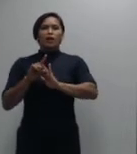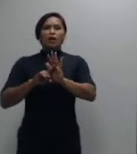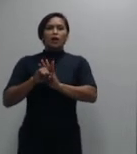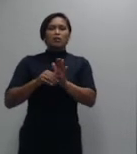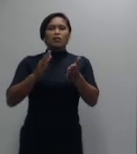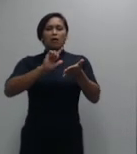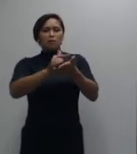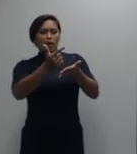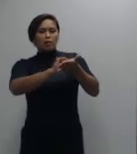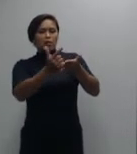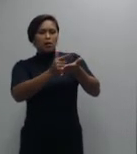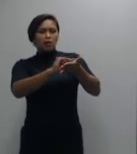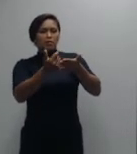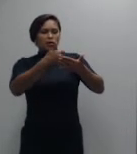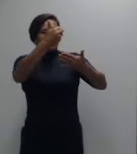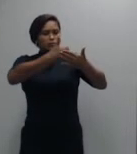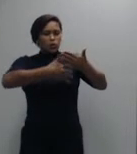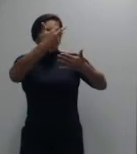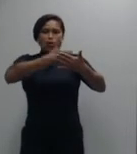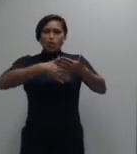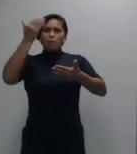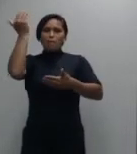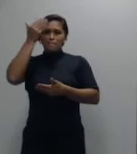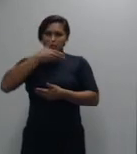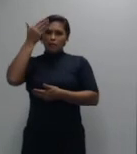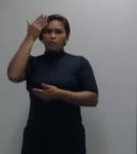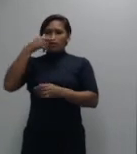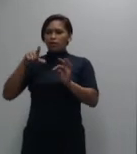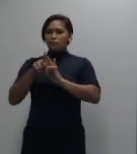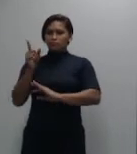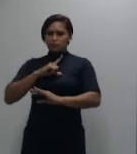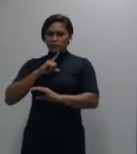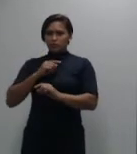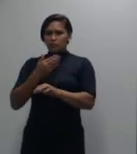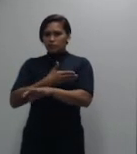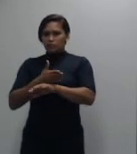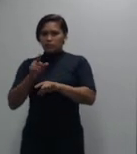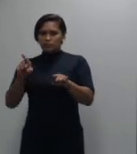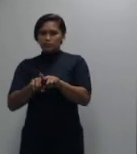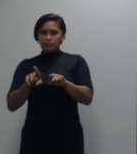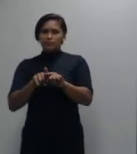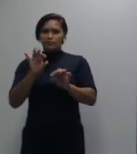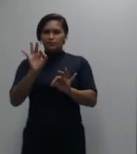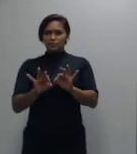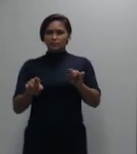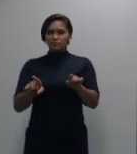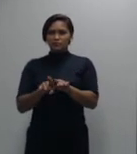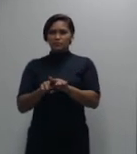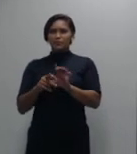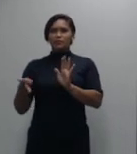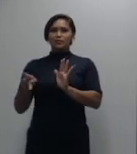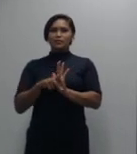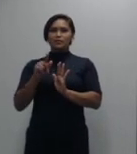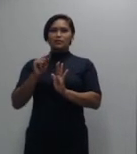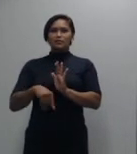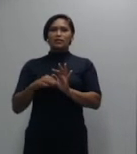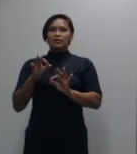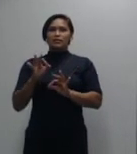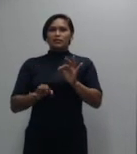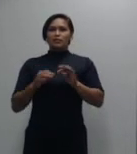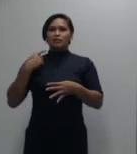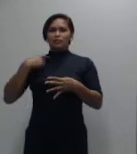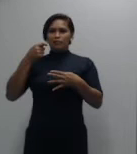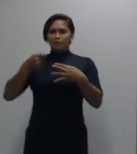páginas e páginas de todas as provas do comportamento do próprio jue